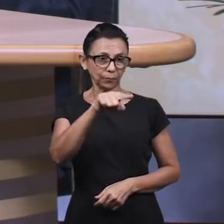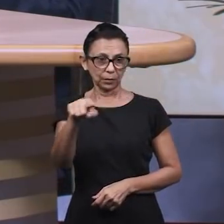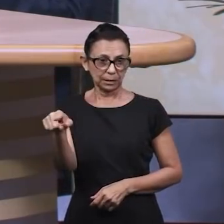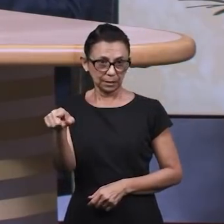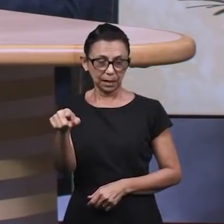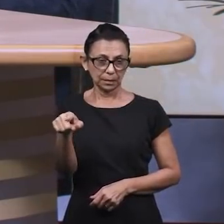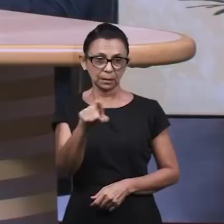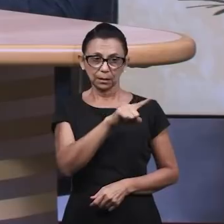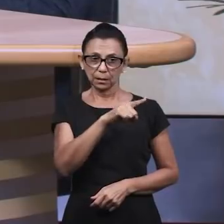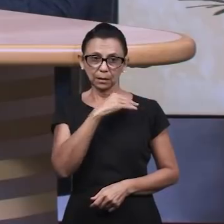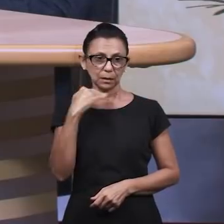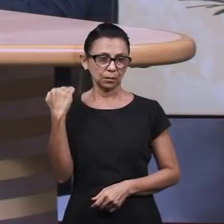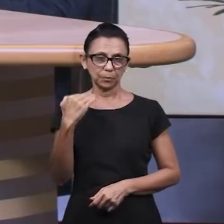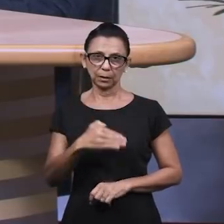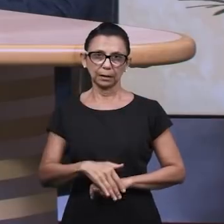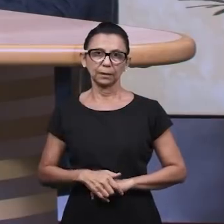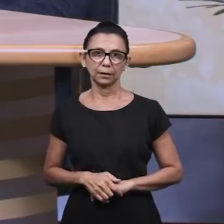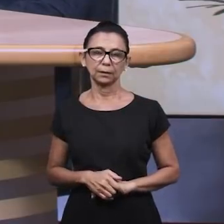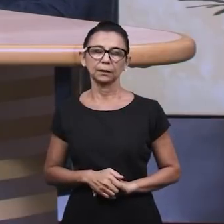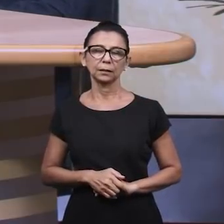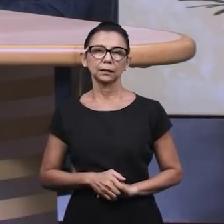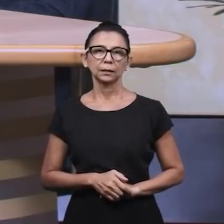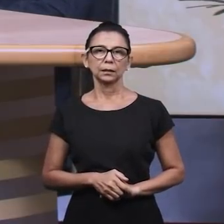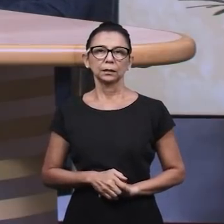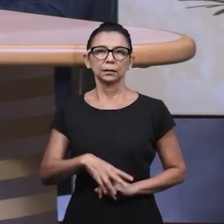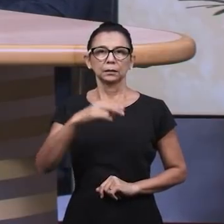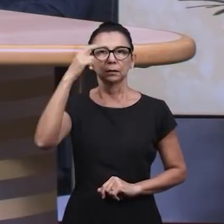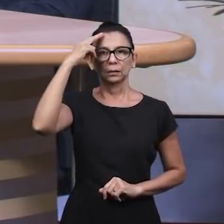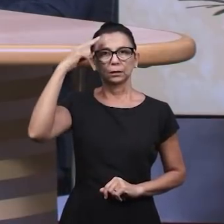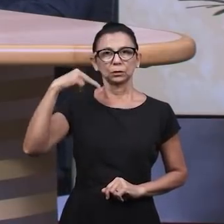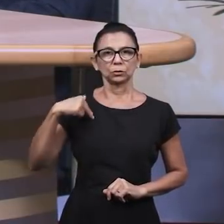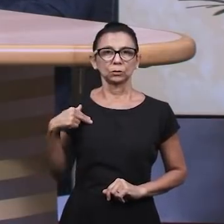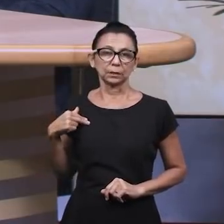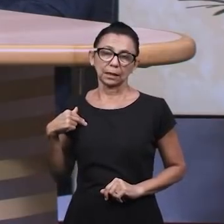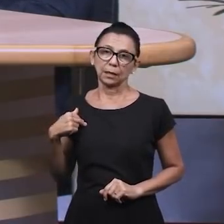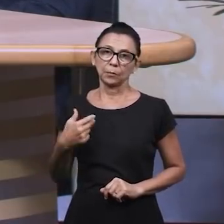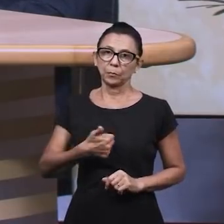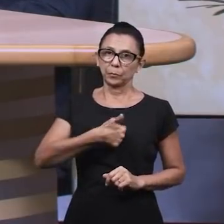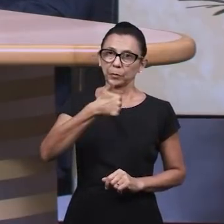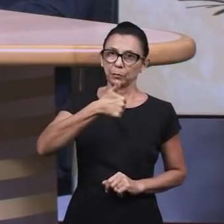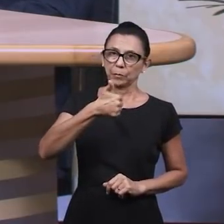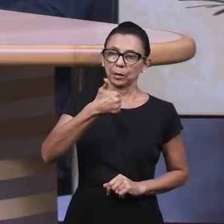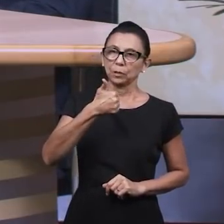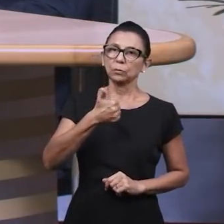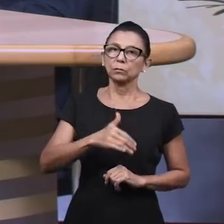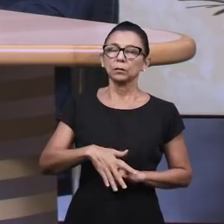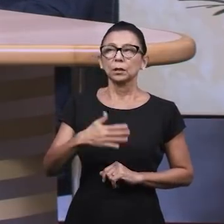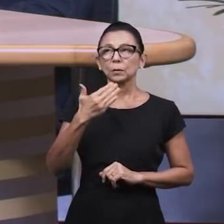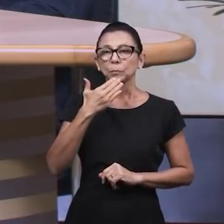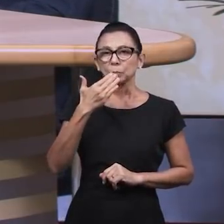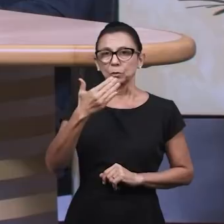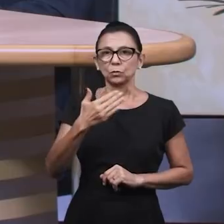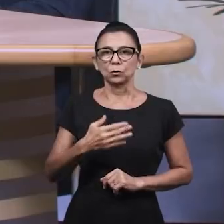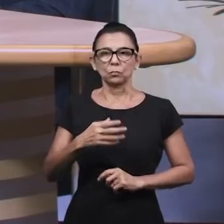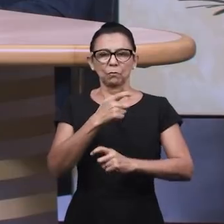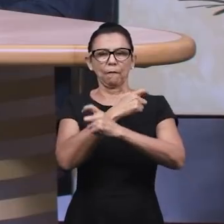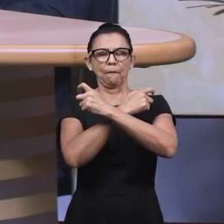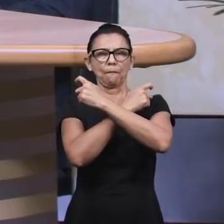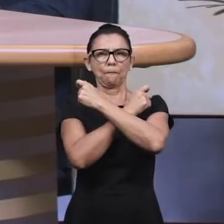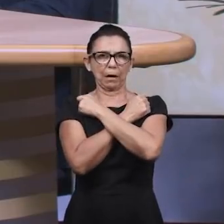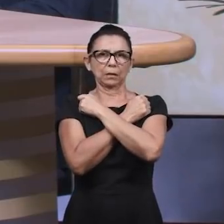conservada. E ele intercedeu por eles diante de Deus, primeiramente diante de Faraó, né? Ele intercedeu por eles perante